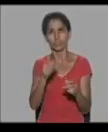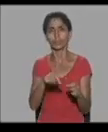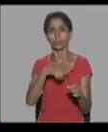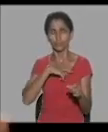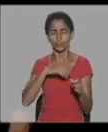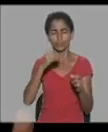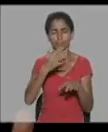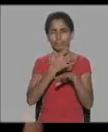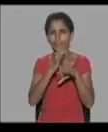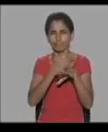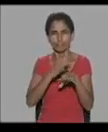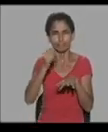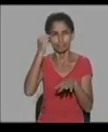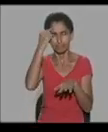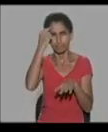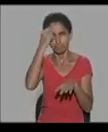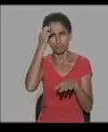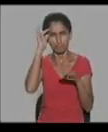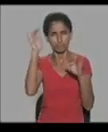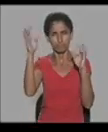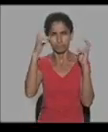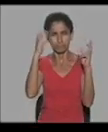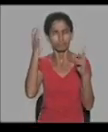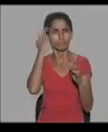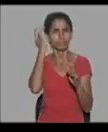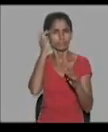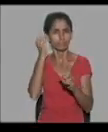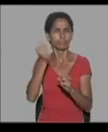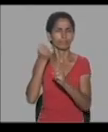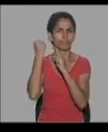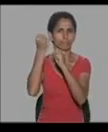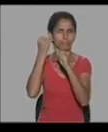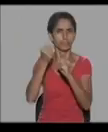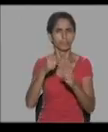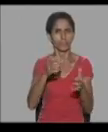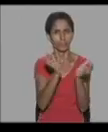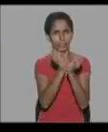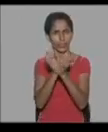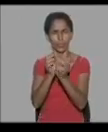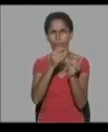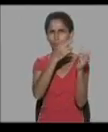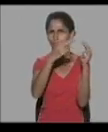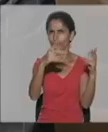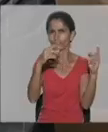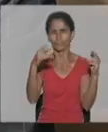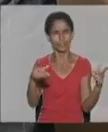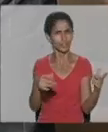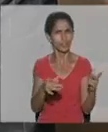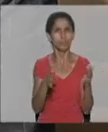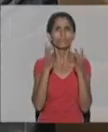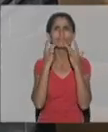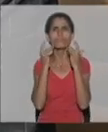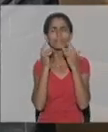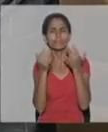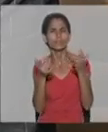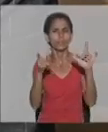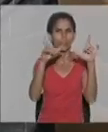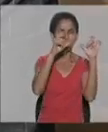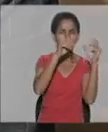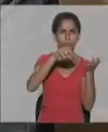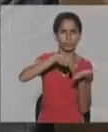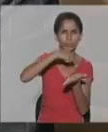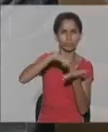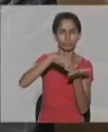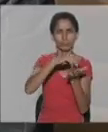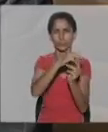de empoderamento, né, da arte. Era um grupo que tinha vários tipos de artistas, né? Desde teatro, fotografia,